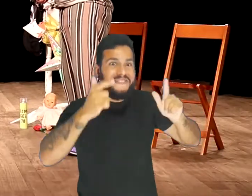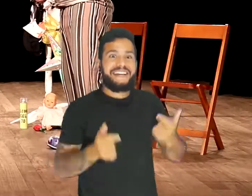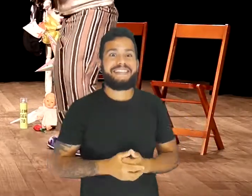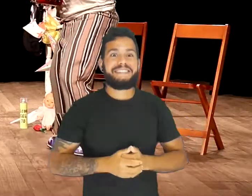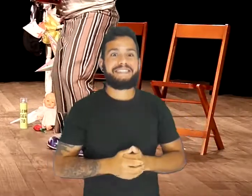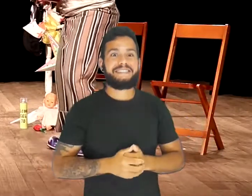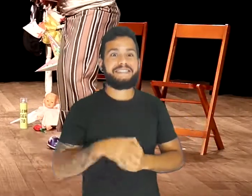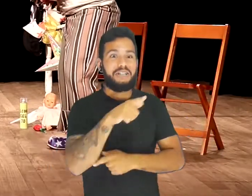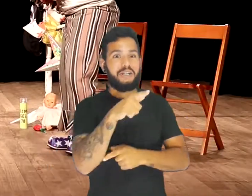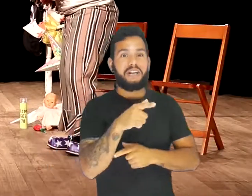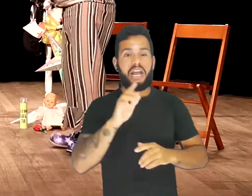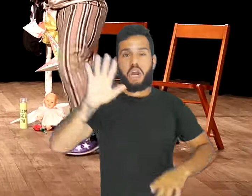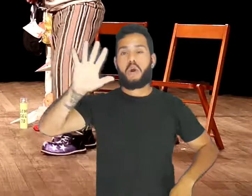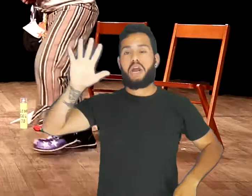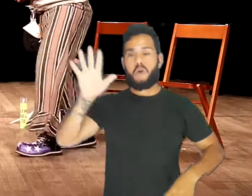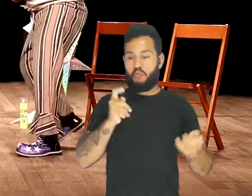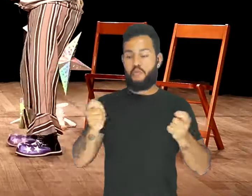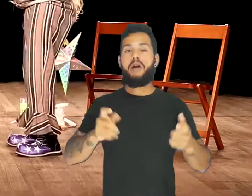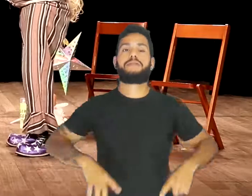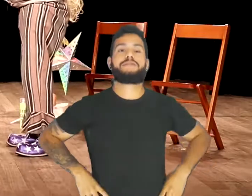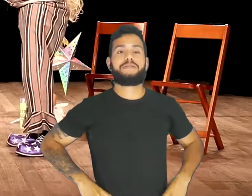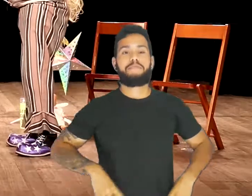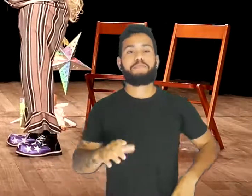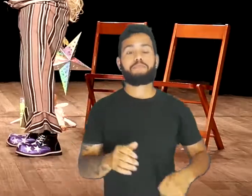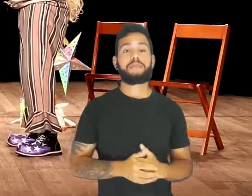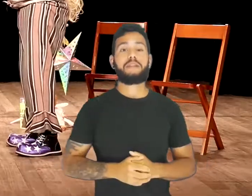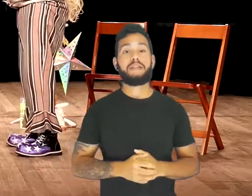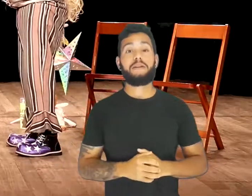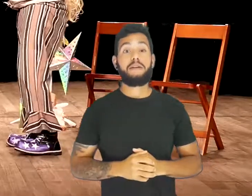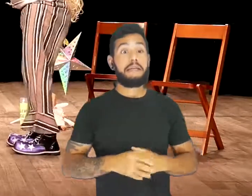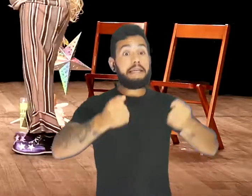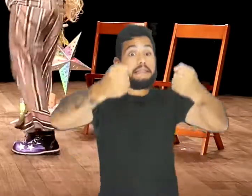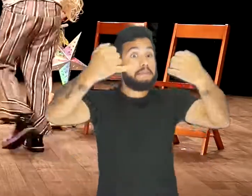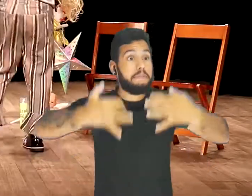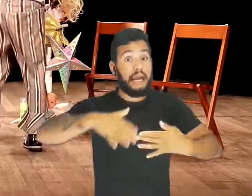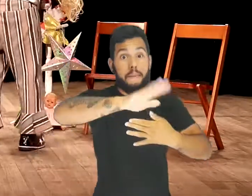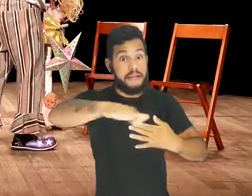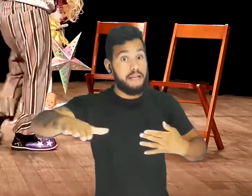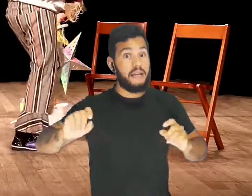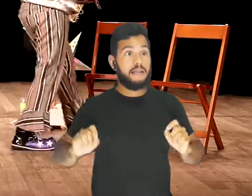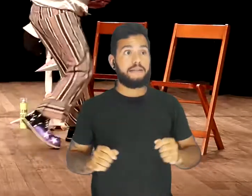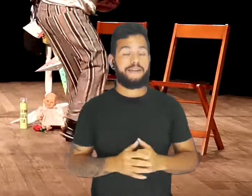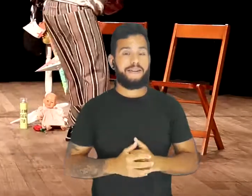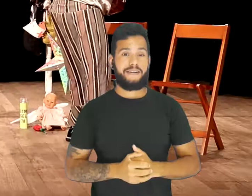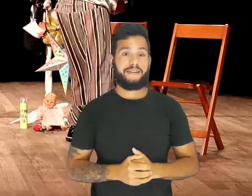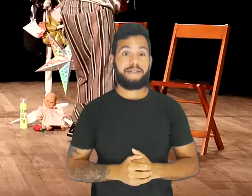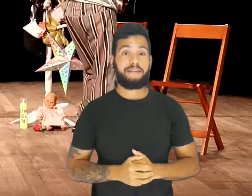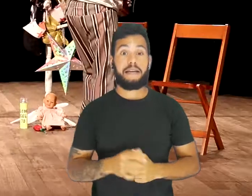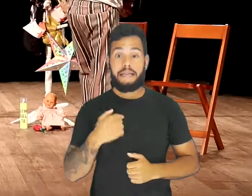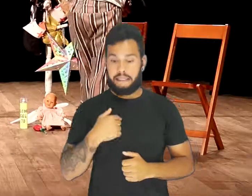Mímica. Vamos brincar de mímica? Vamos. Agora tu coordena a mímica? Então tá, vai lá. Vai lá